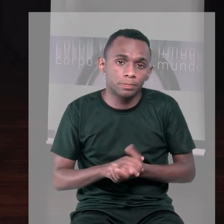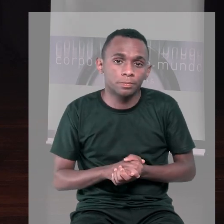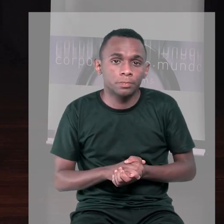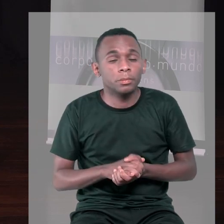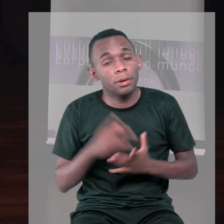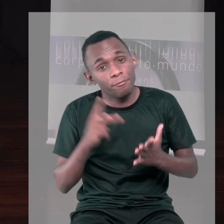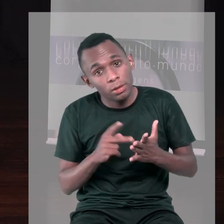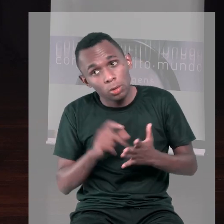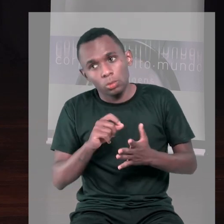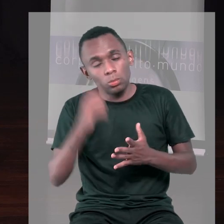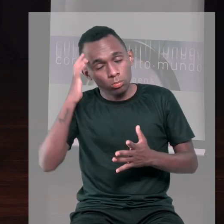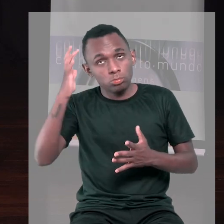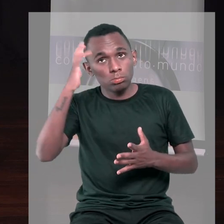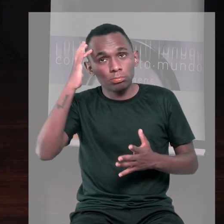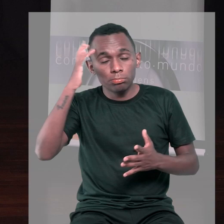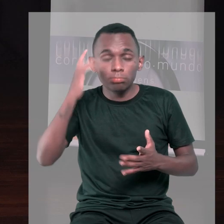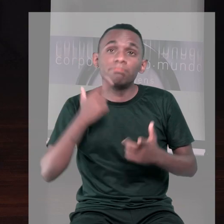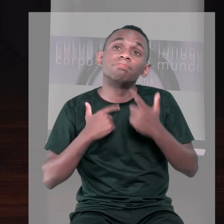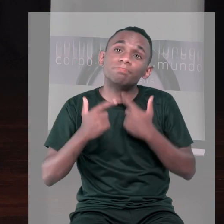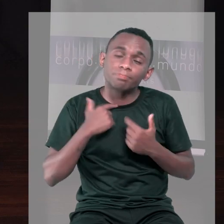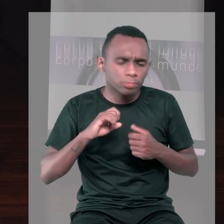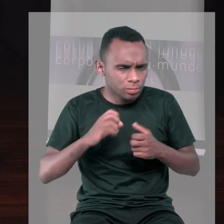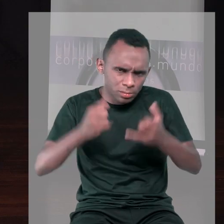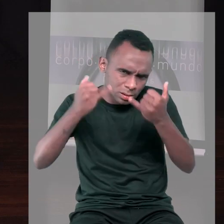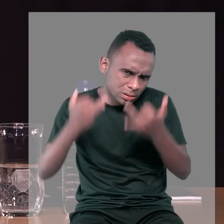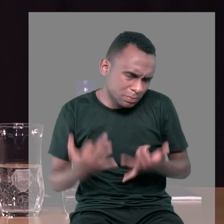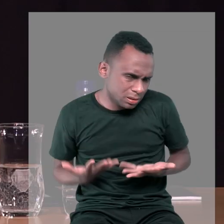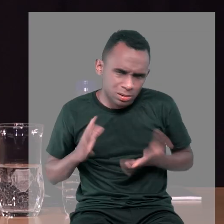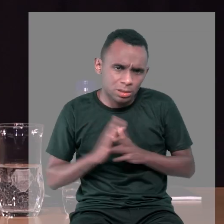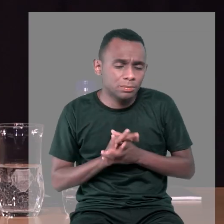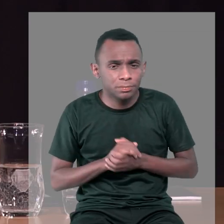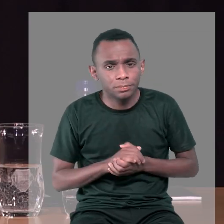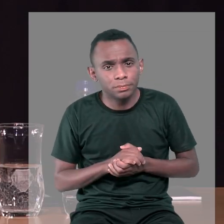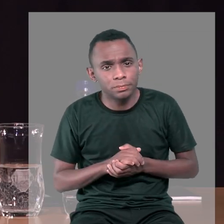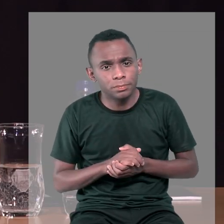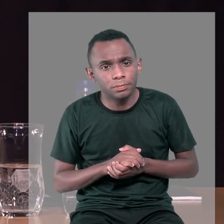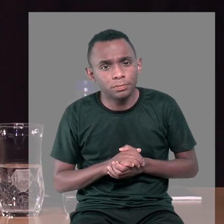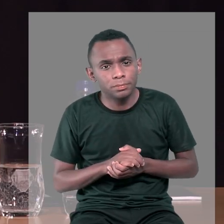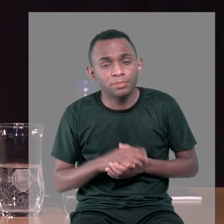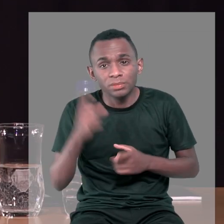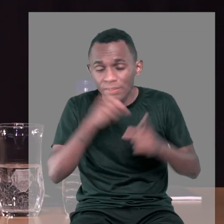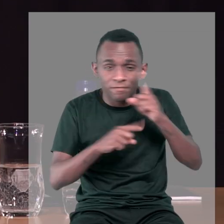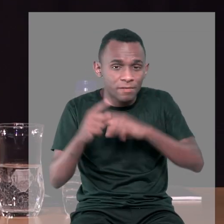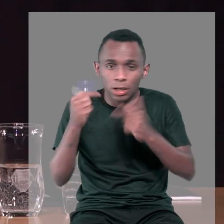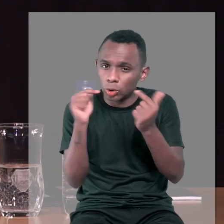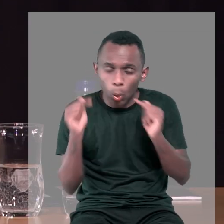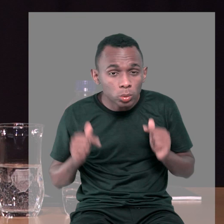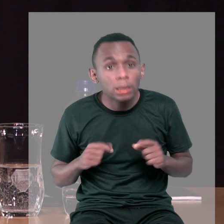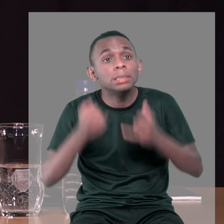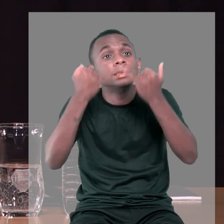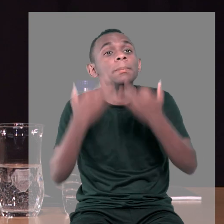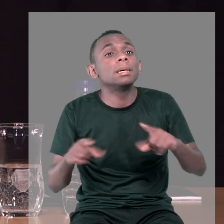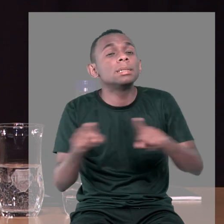futuro. Prevê aquilo que vai acontecer. Se você se interessar, ou se vocês se interessam pelo